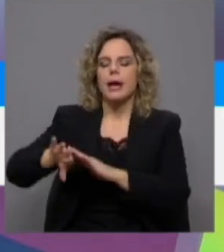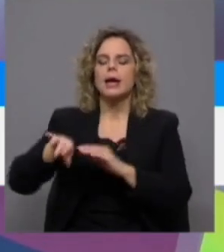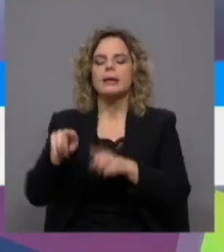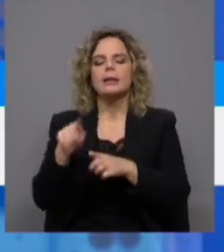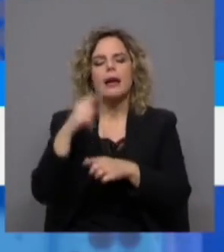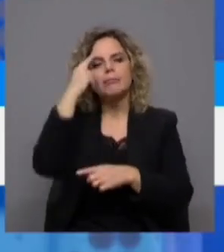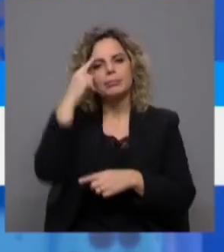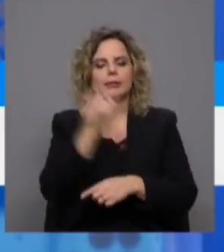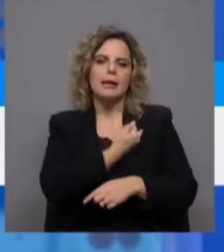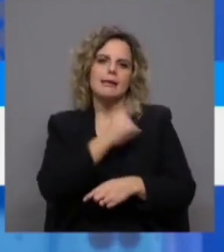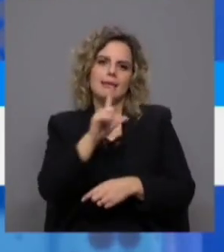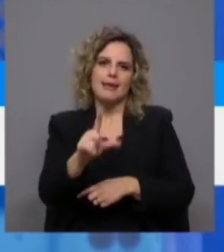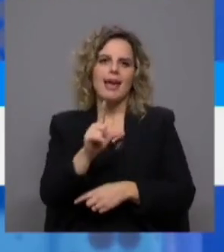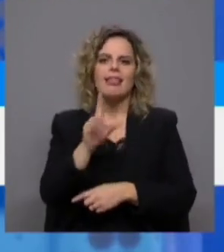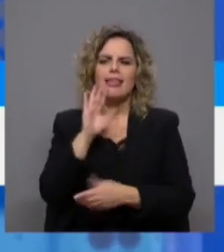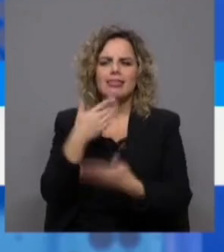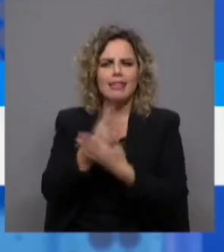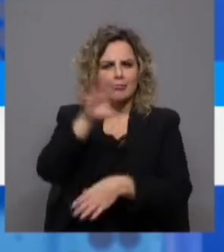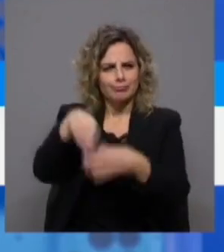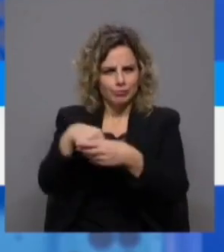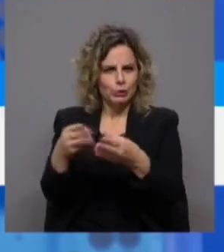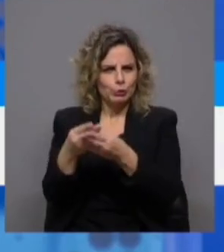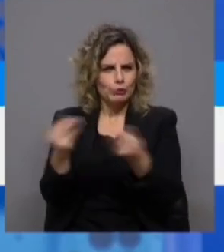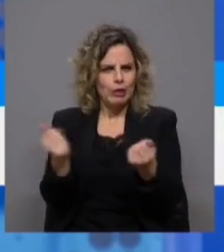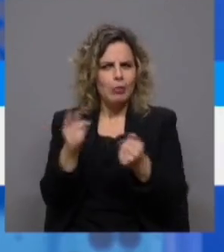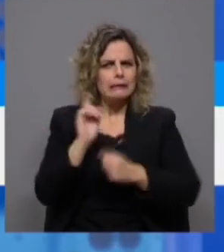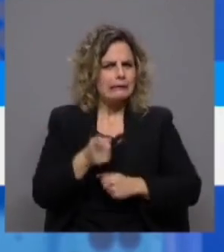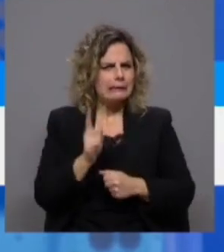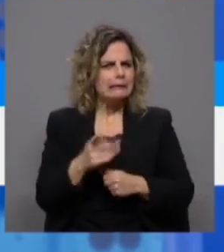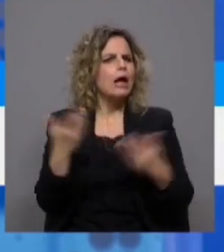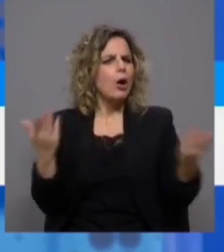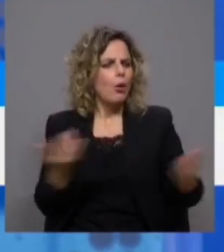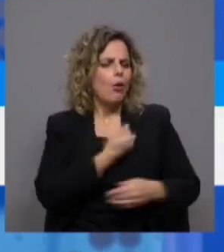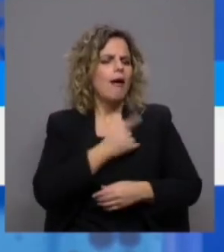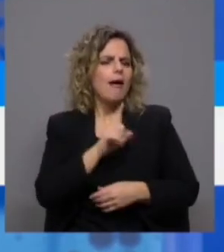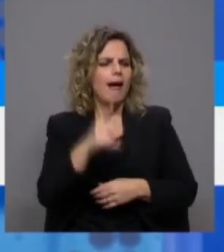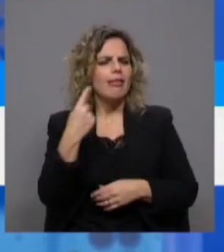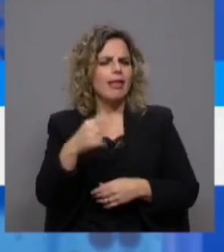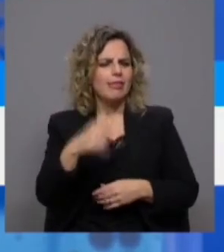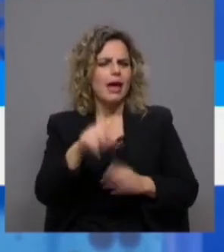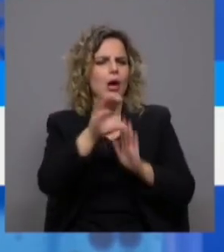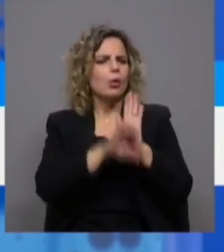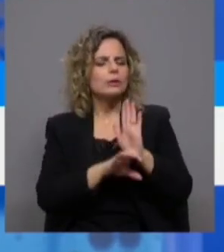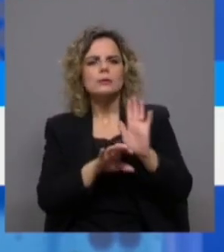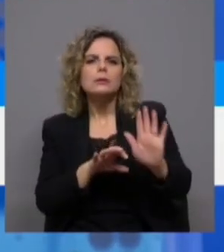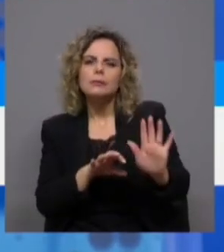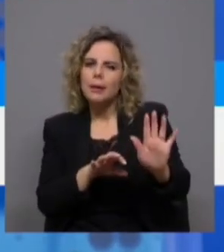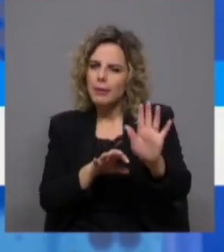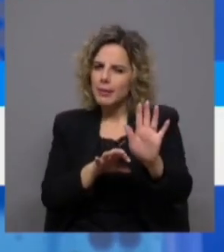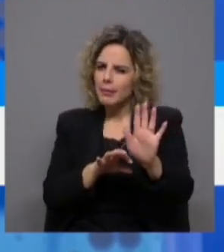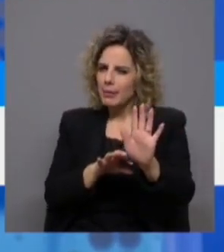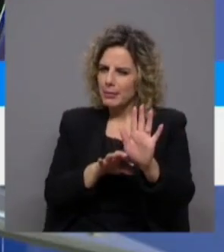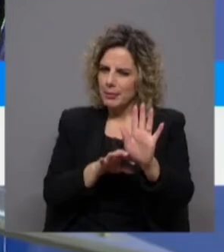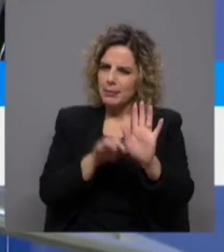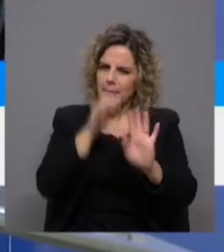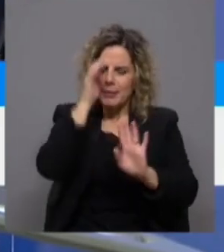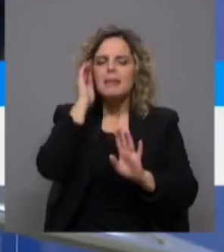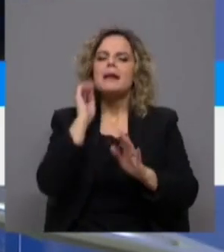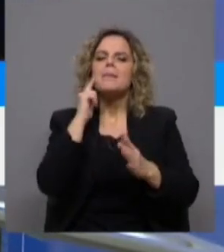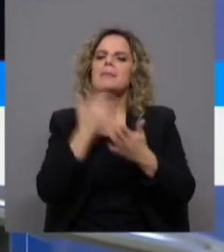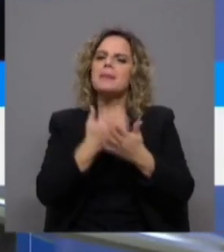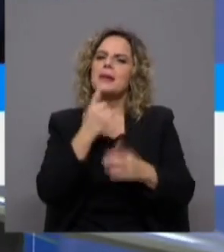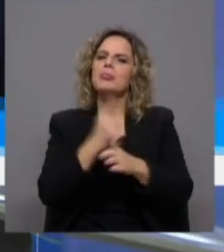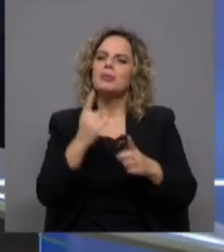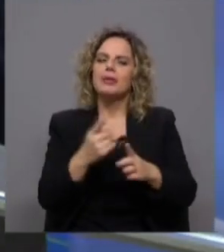é imprescindível estará nessa nessa solução Isto é mesmo assim ou a iniciativa Liberal tem condições não é o primeiro que que é muito interessante